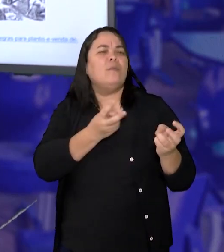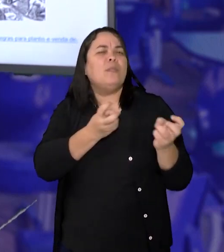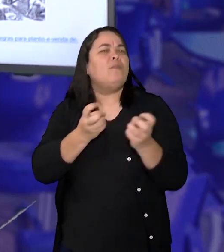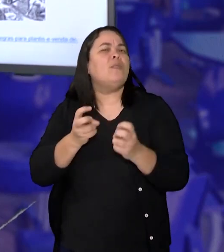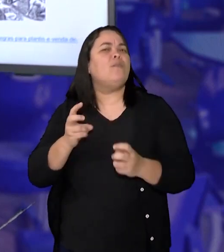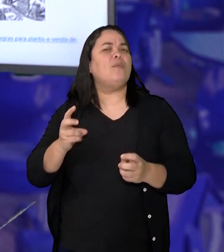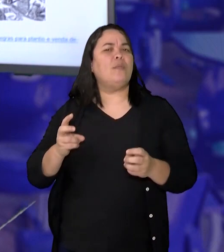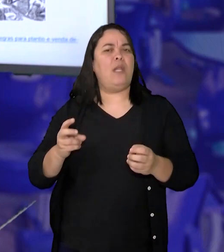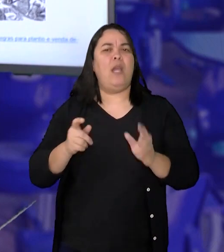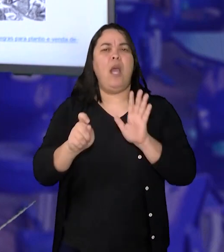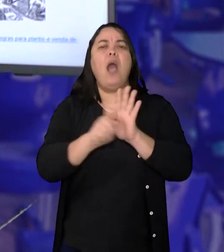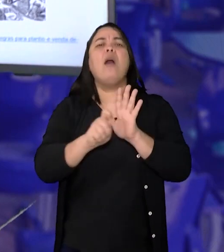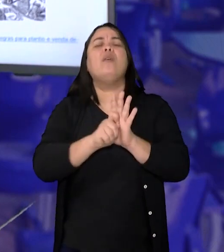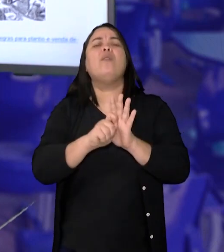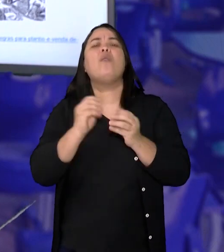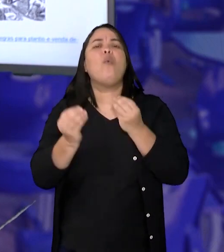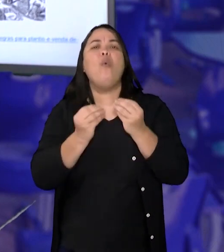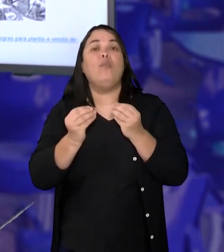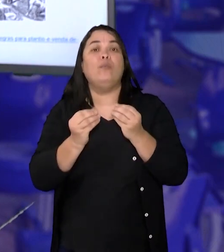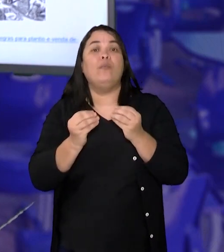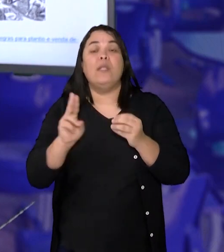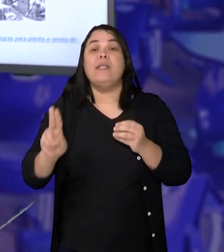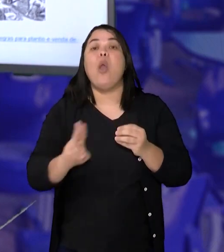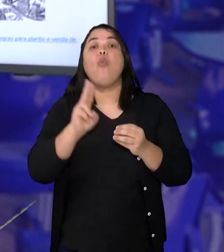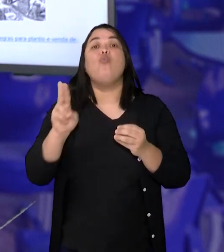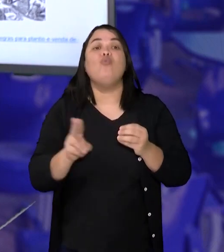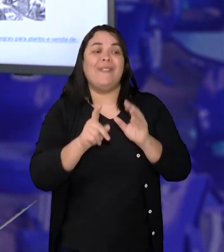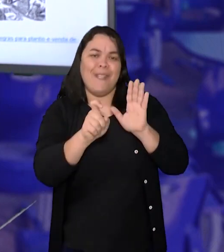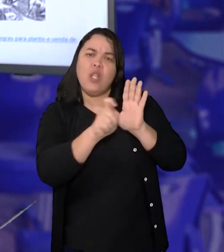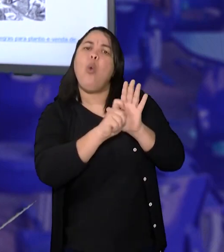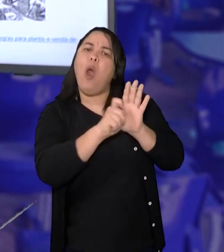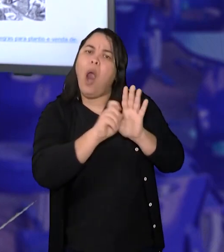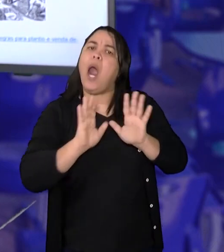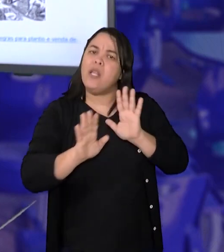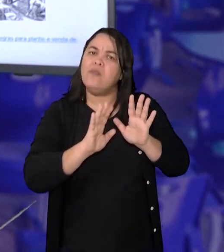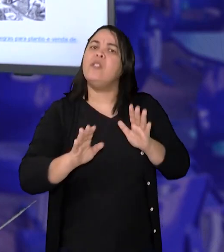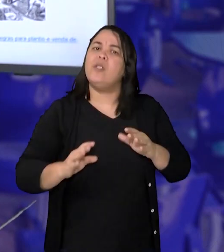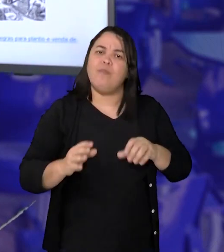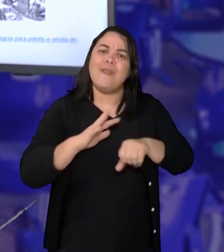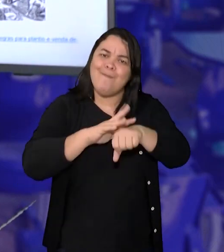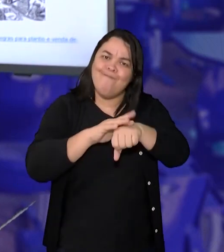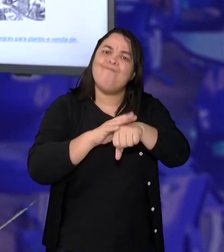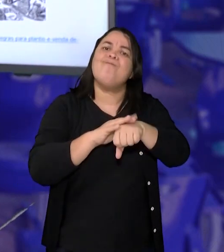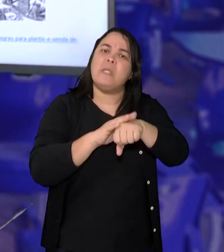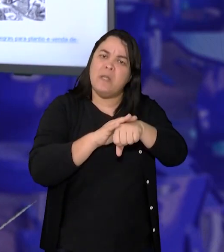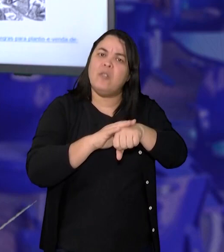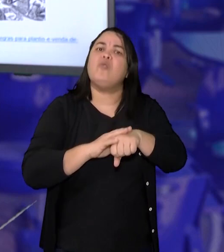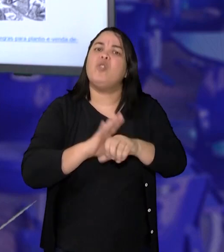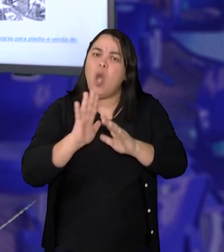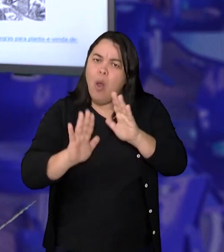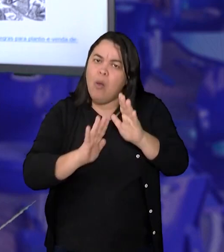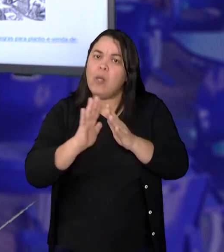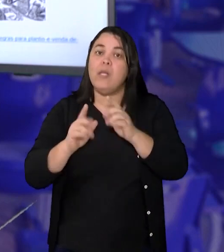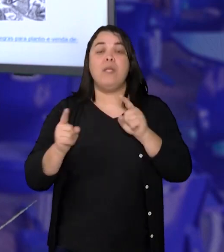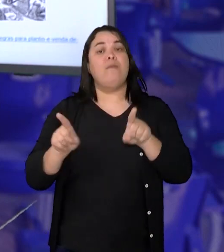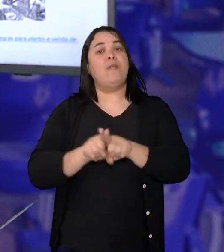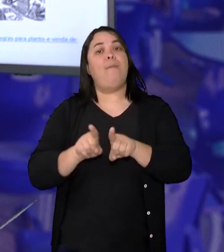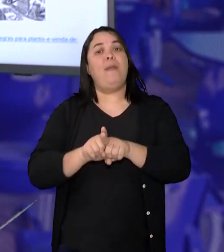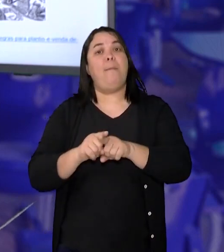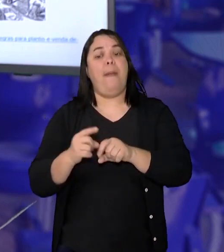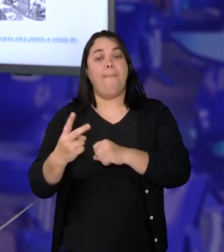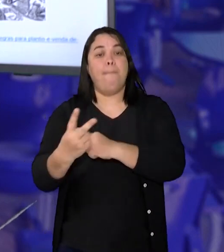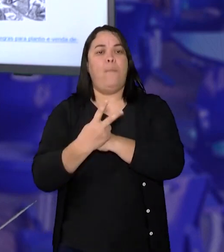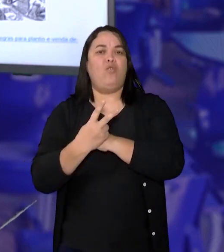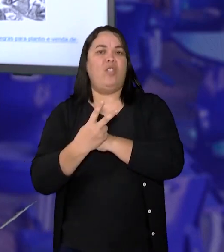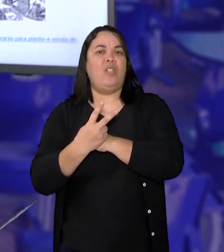está falando do uso terapêutico dela. Então, o que é o uso terapêutico? É quando a gente usa a droga para se proteger,